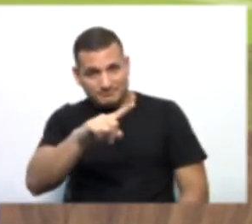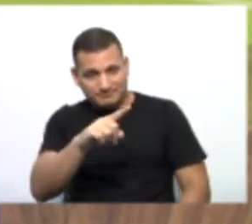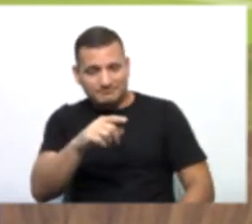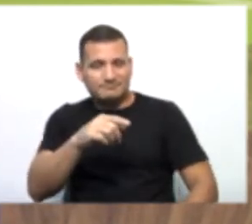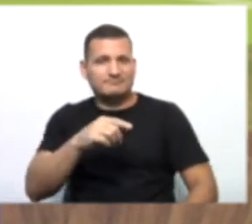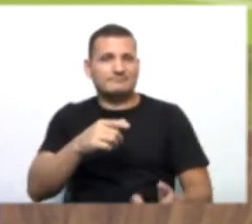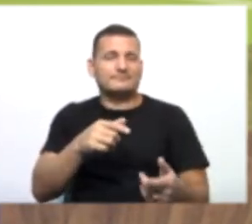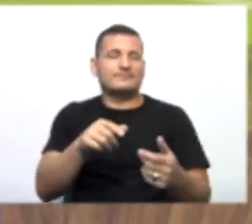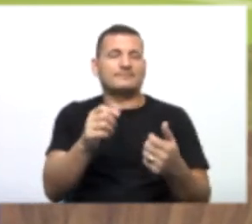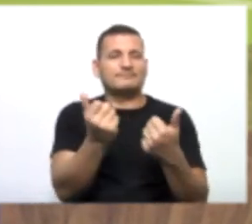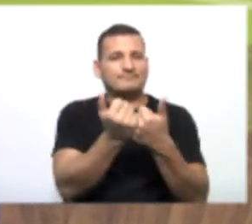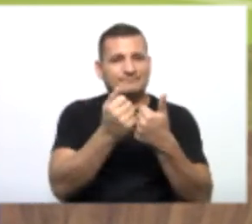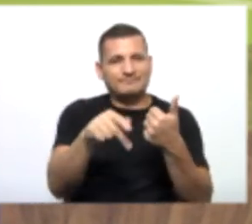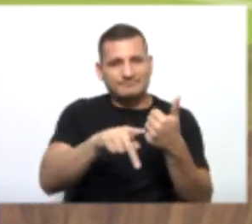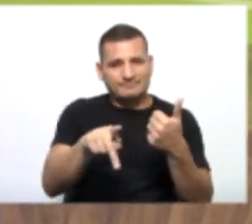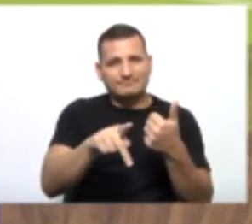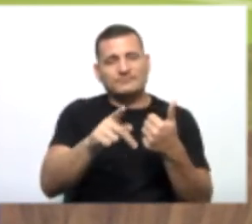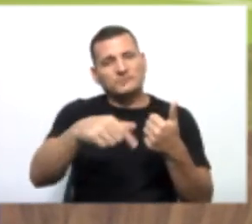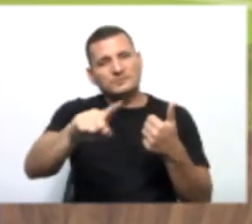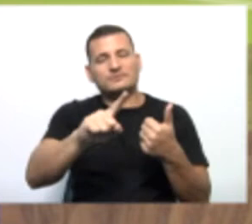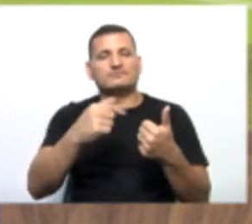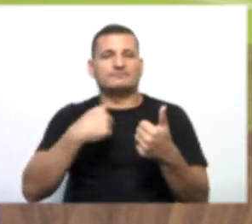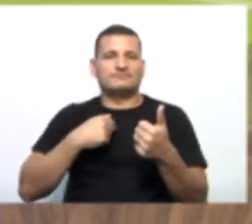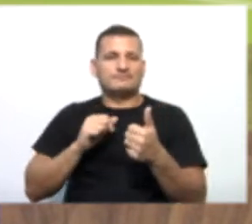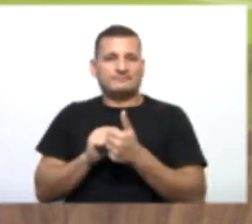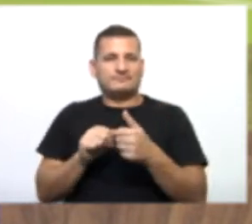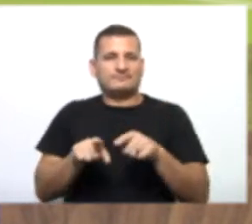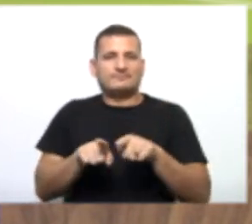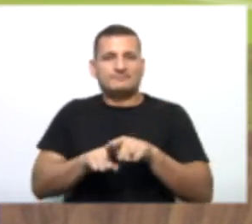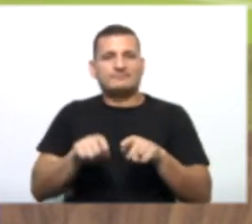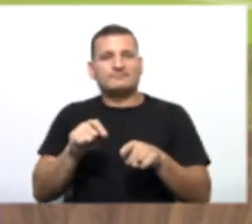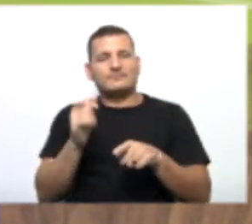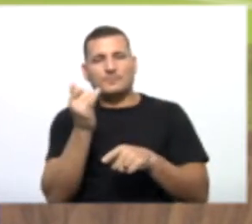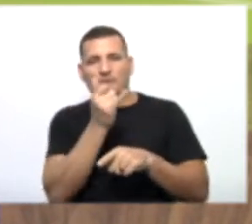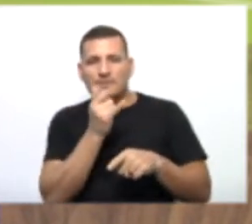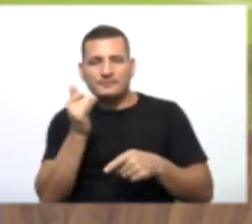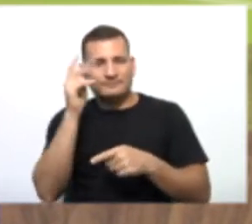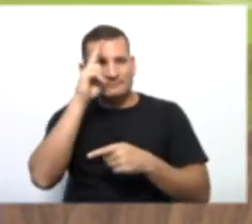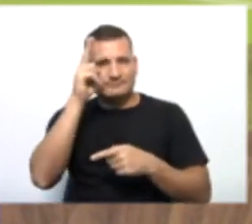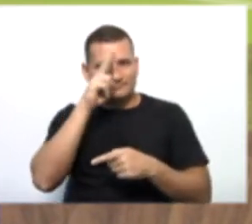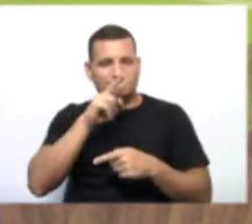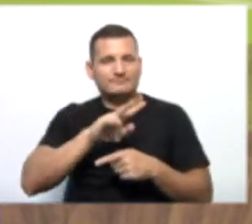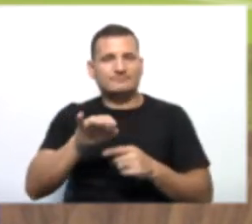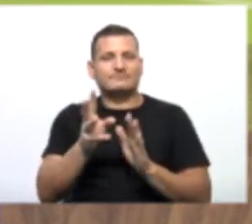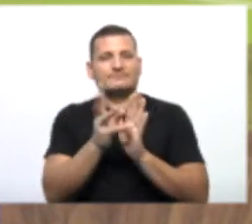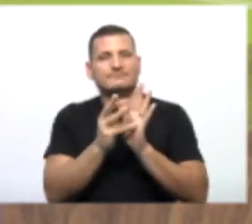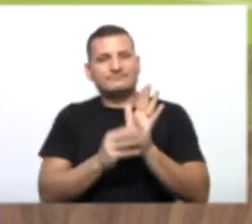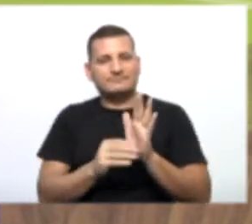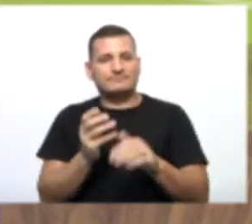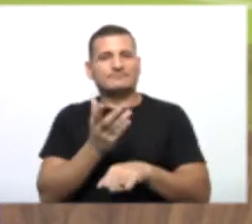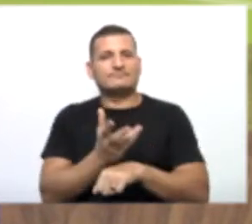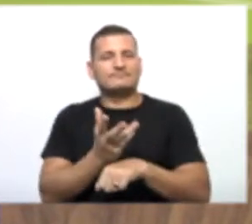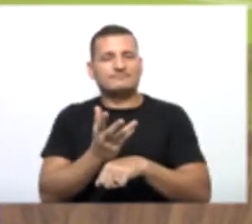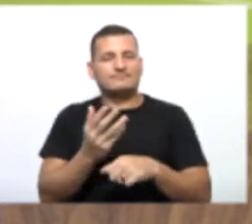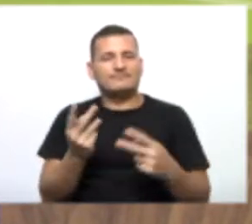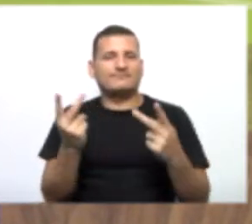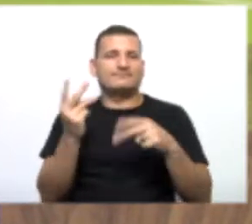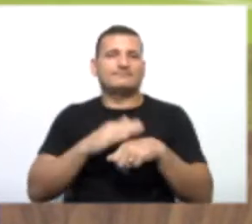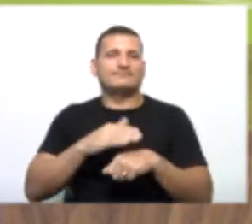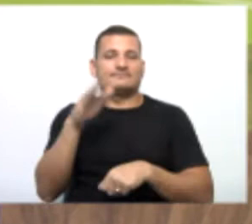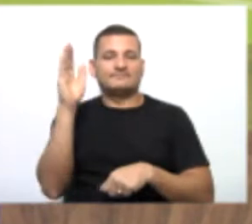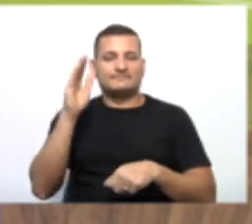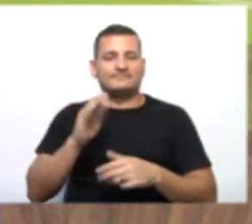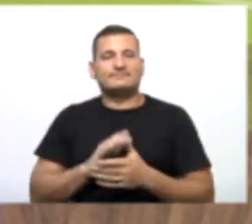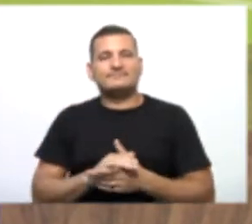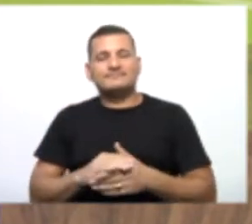professor presencial, são vocês com a gente, são contando histórias que a gente vai deixando o nosso conteúdo, a nossa disciplina ainda mais rica. Pessoal,